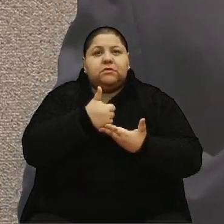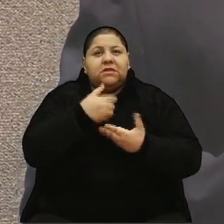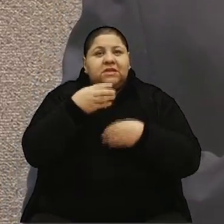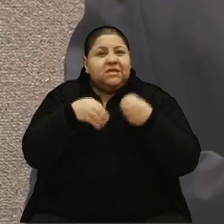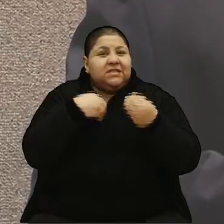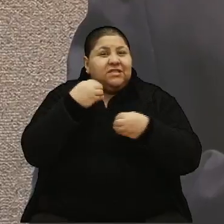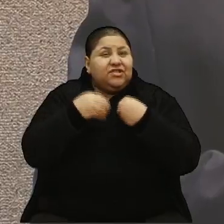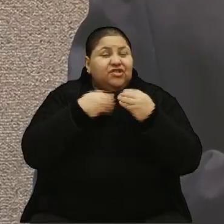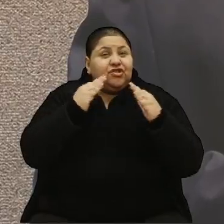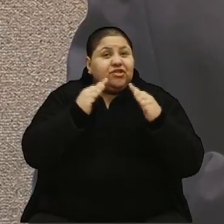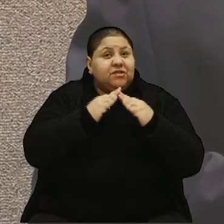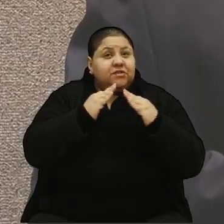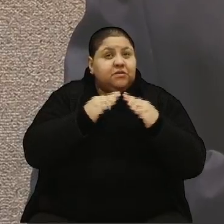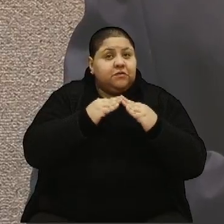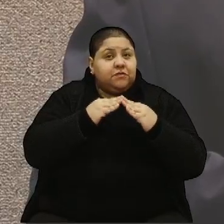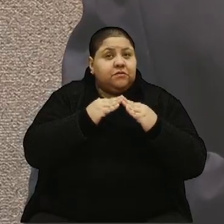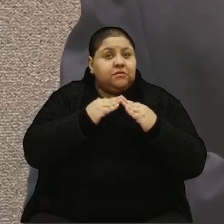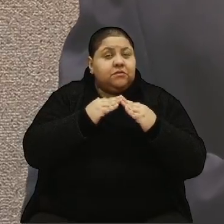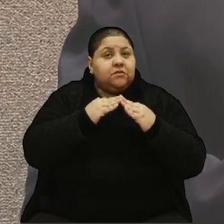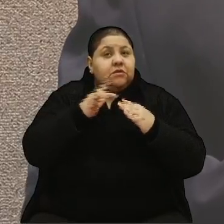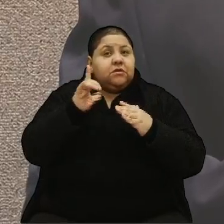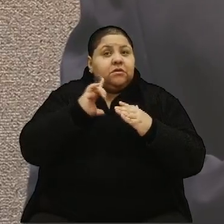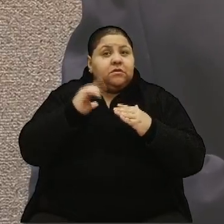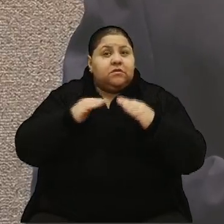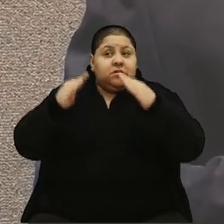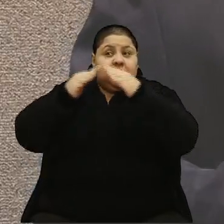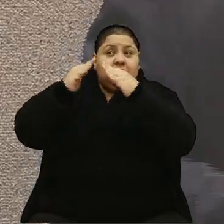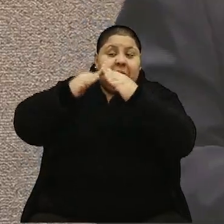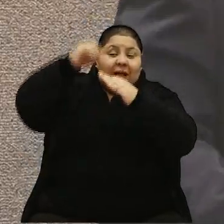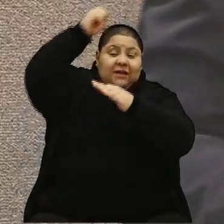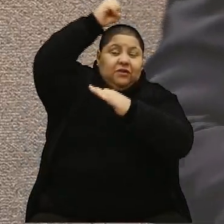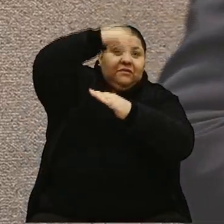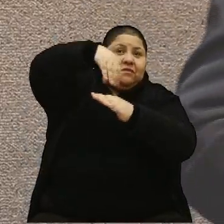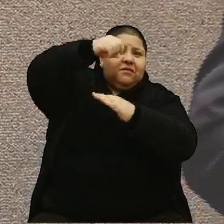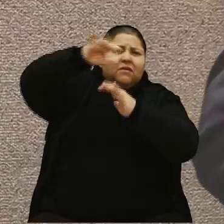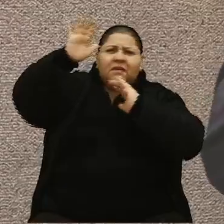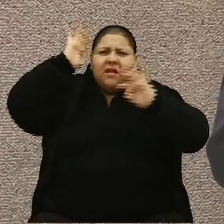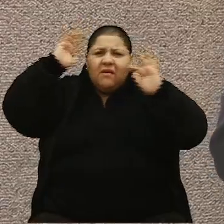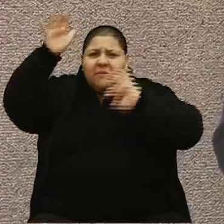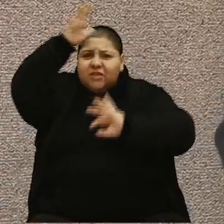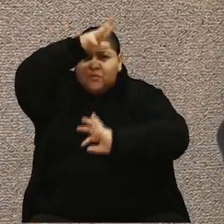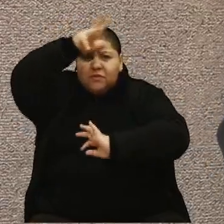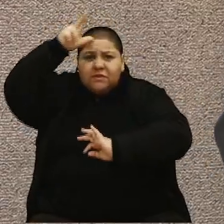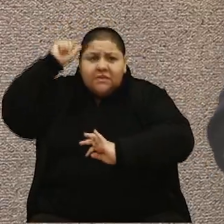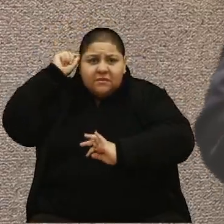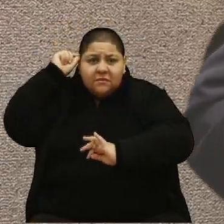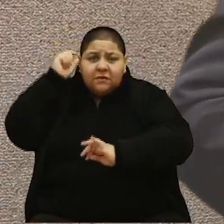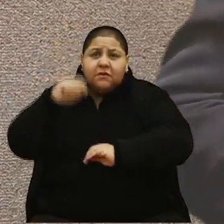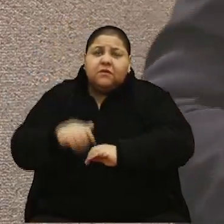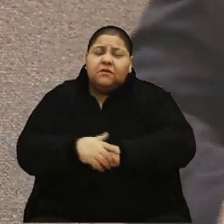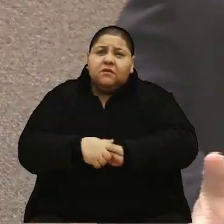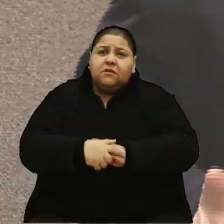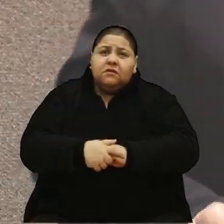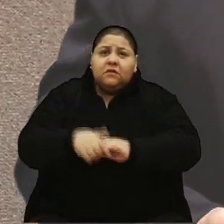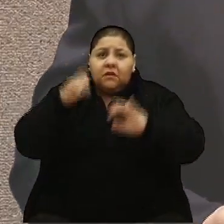lá em casa isso, mesmo tendo placas solares. Imagine o município